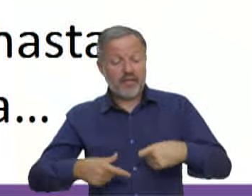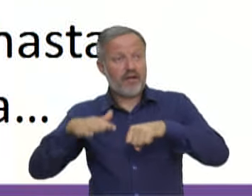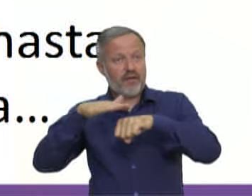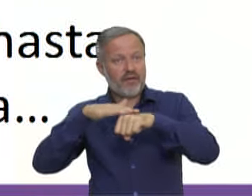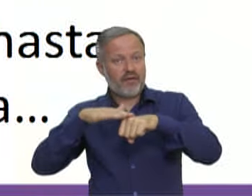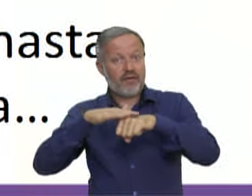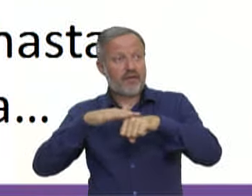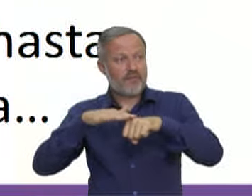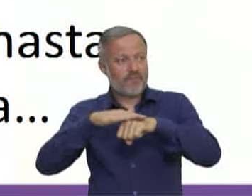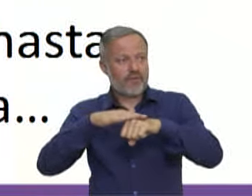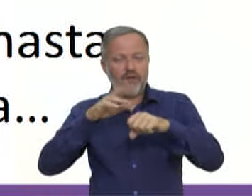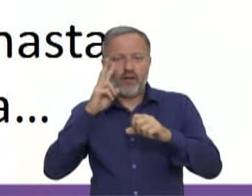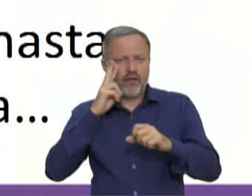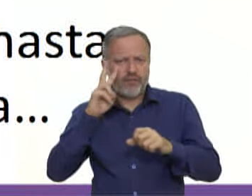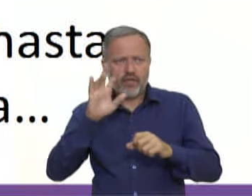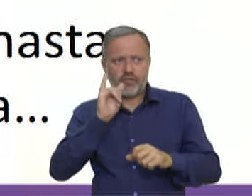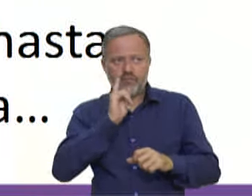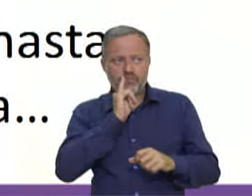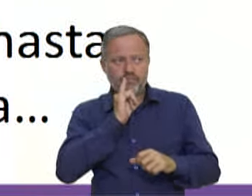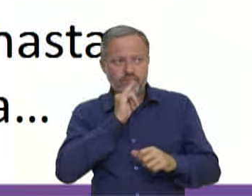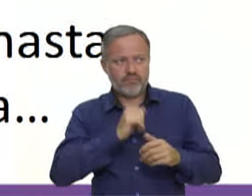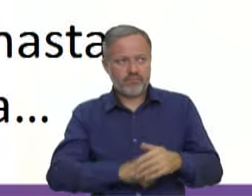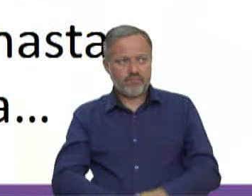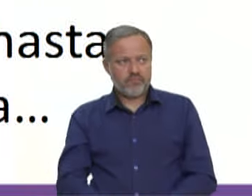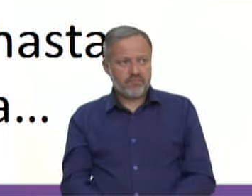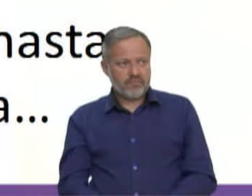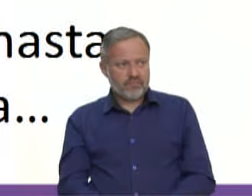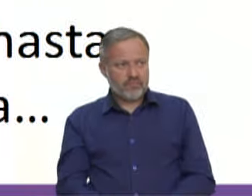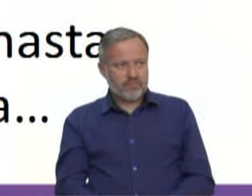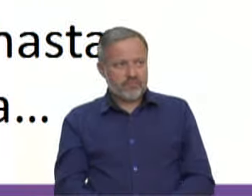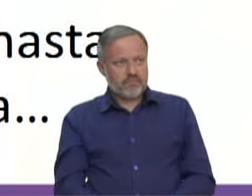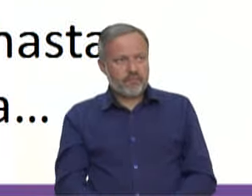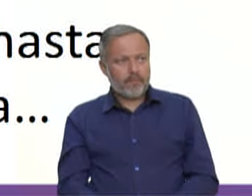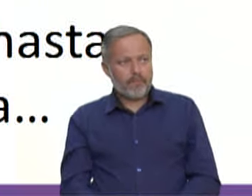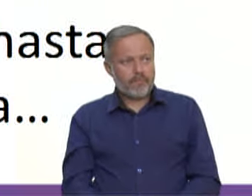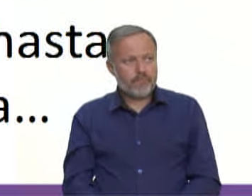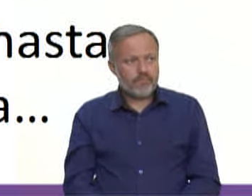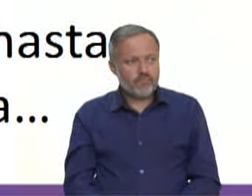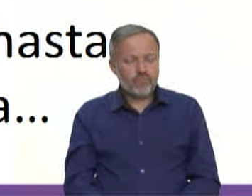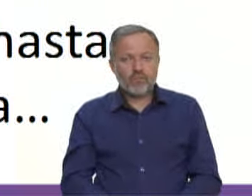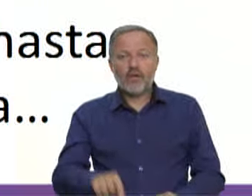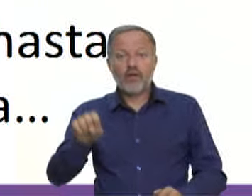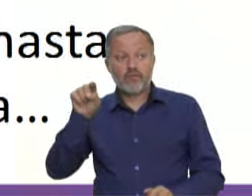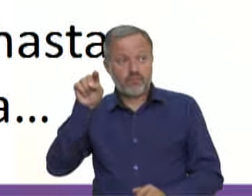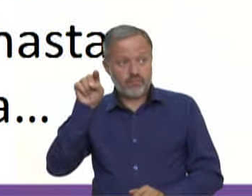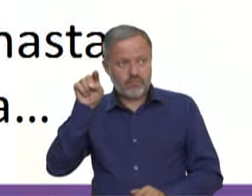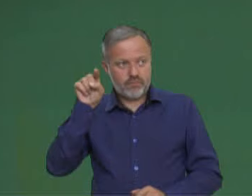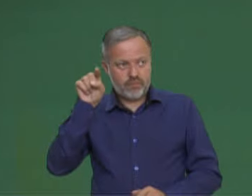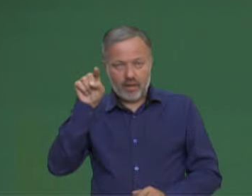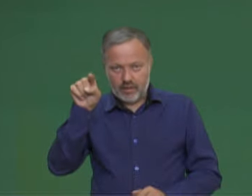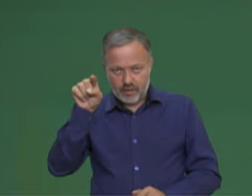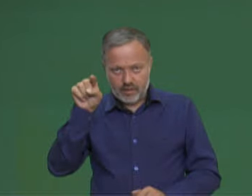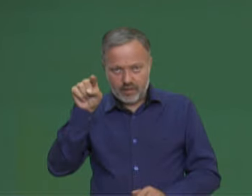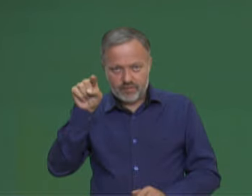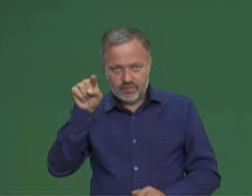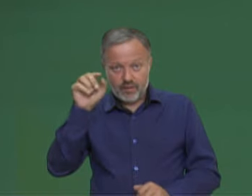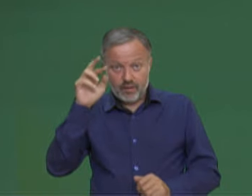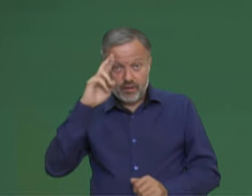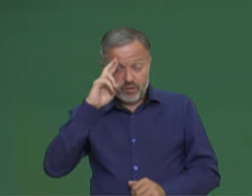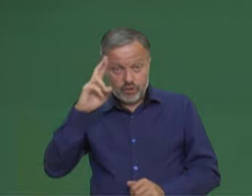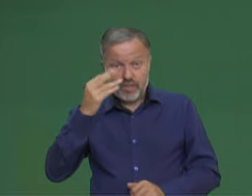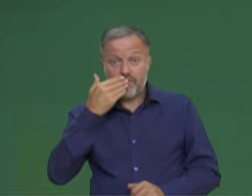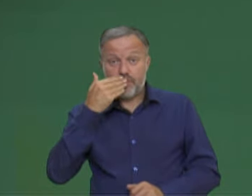informalidade. Então, tem uma situação aqui. El jefe le pide algo a um empleado. Essa é a situação, né? O chefe vai pedir algo